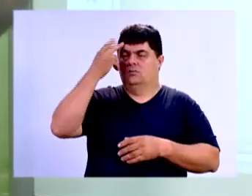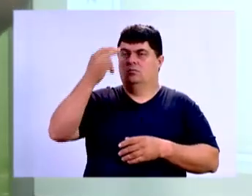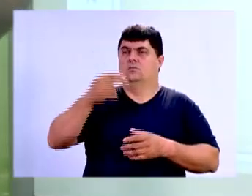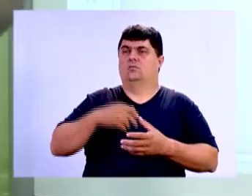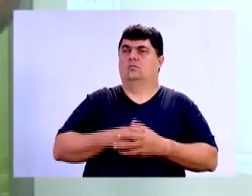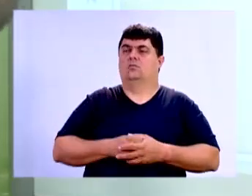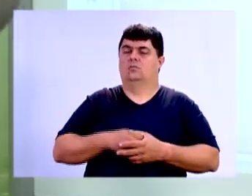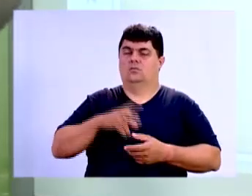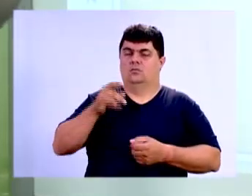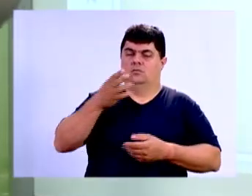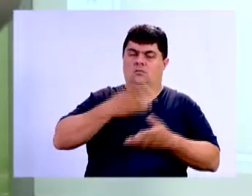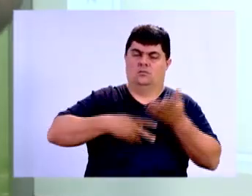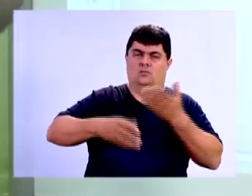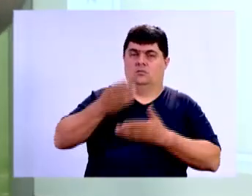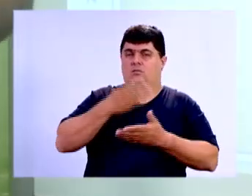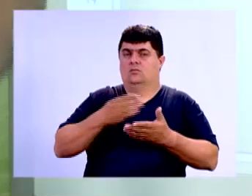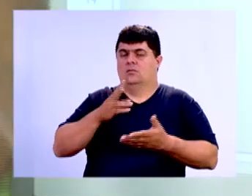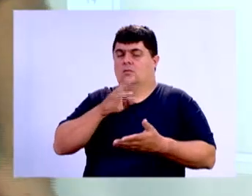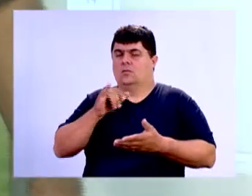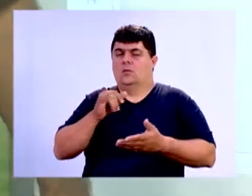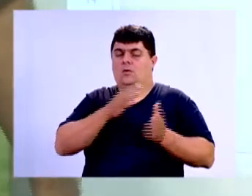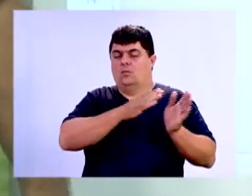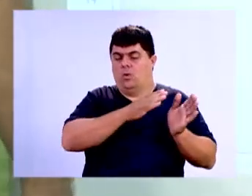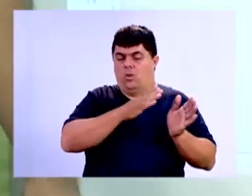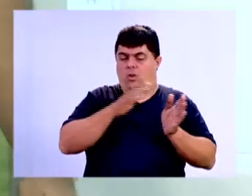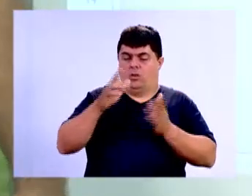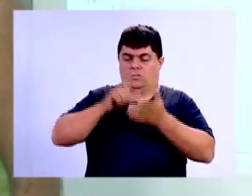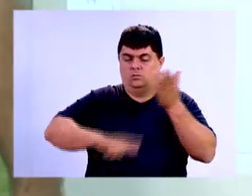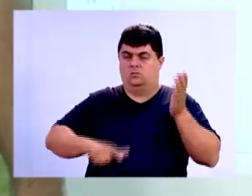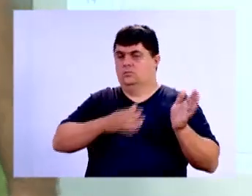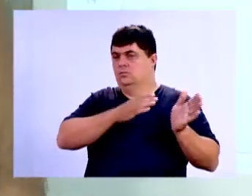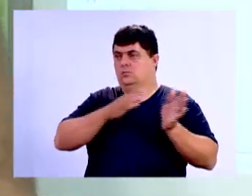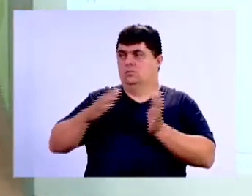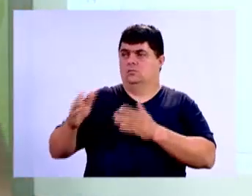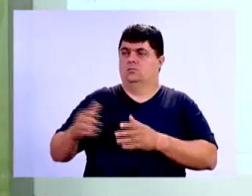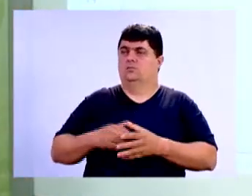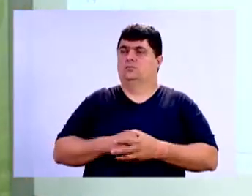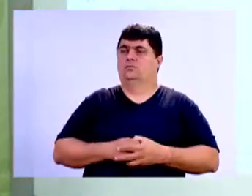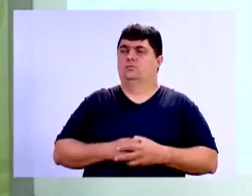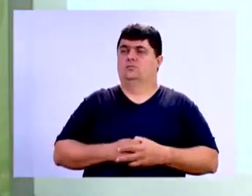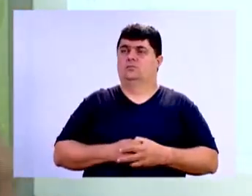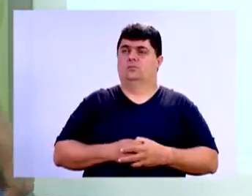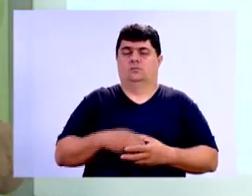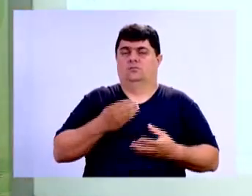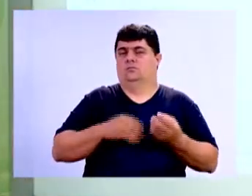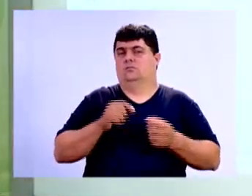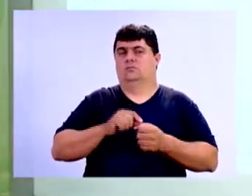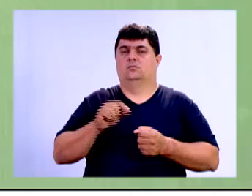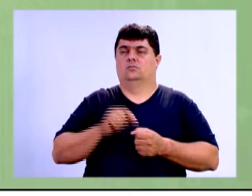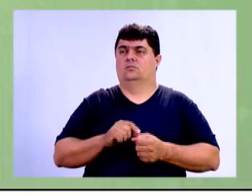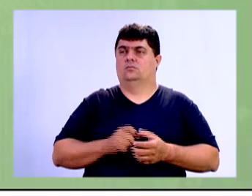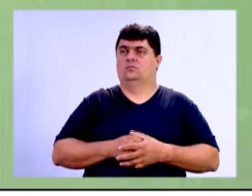você vai interagir com a lista para poder percorrer essa lista, né? Os elementos daquela lista. E como é que a gente faz isso, né?